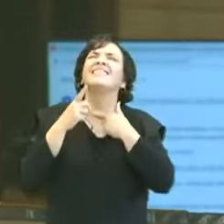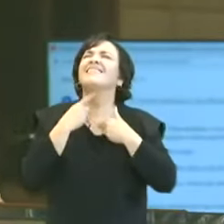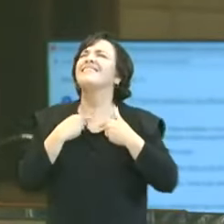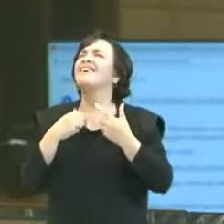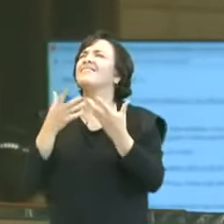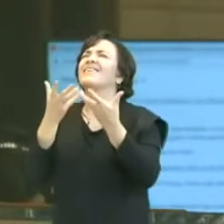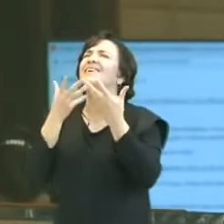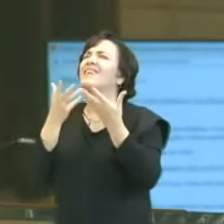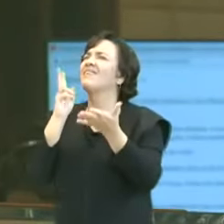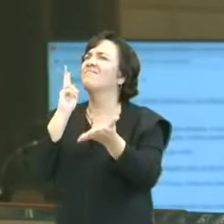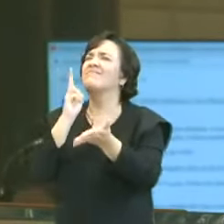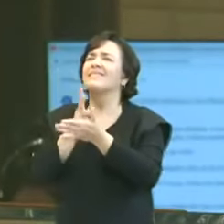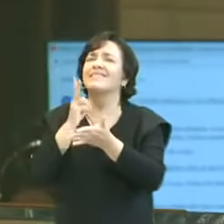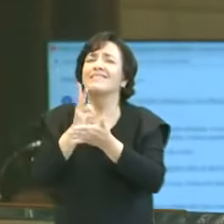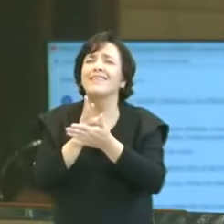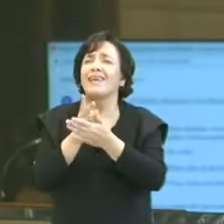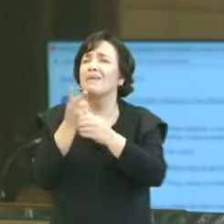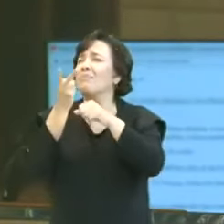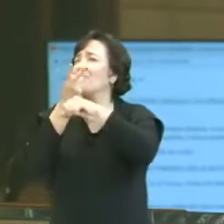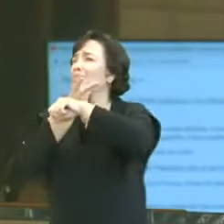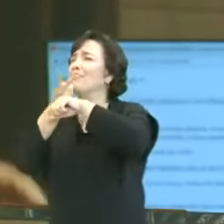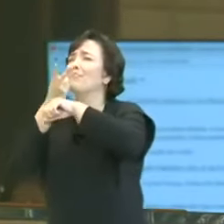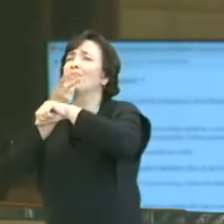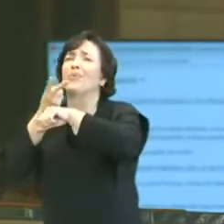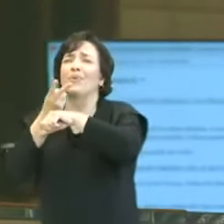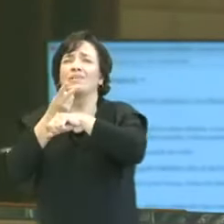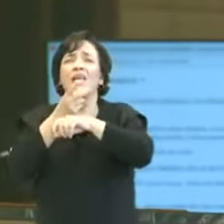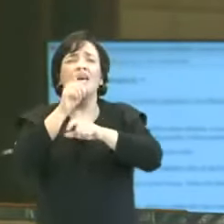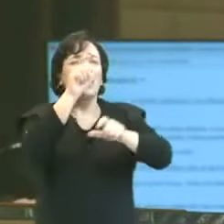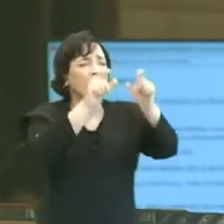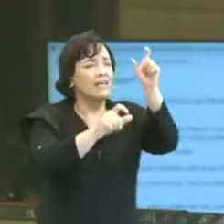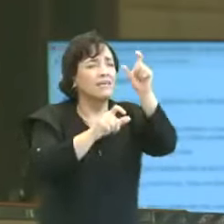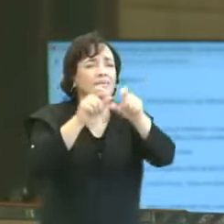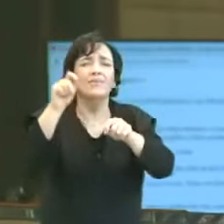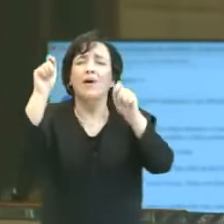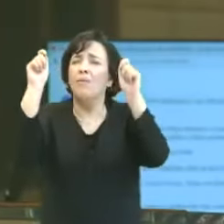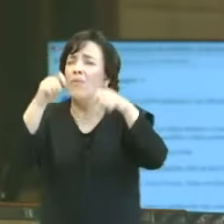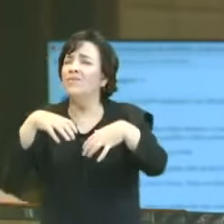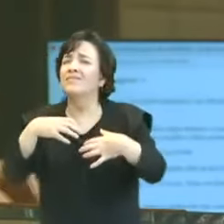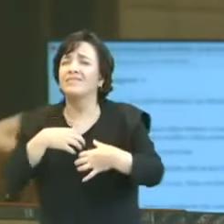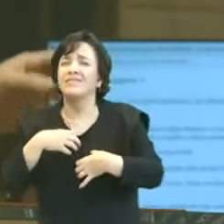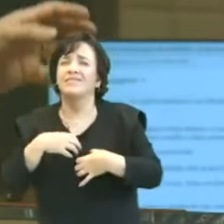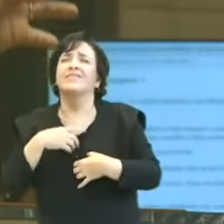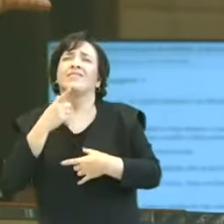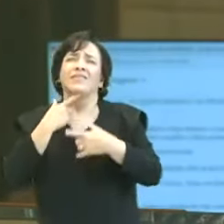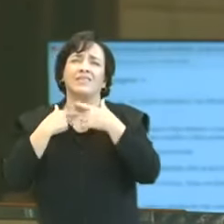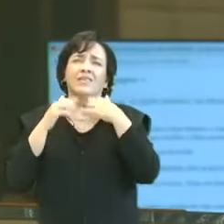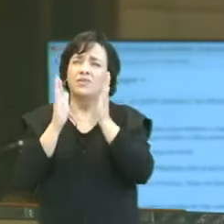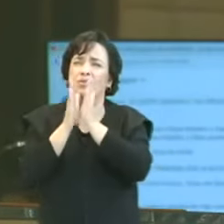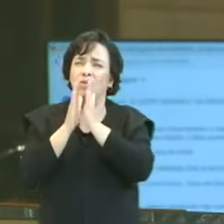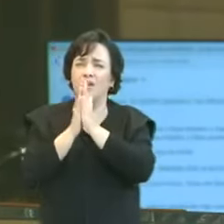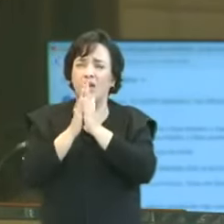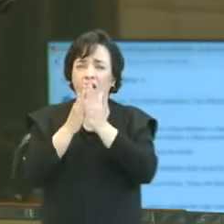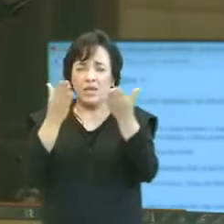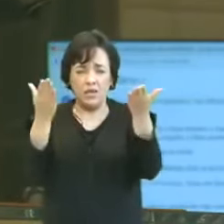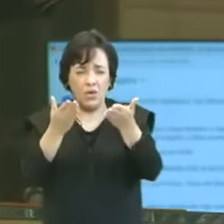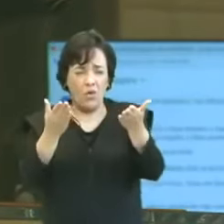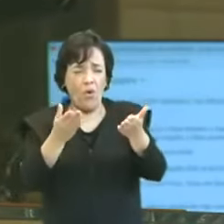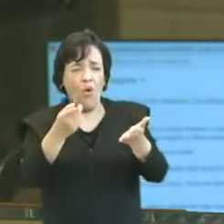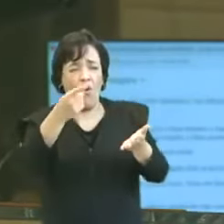inconformados. Que haja uma busca no meio do teu povo como nunca antes. Hoje que os corações